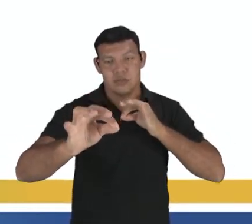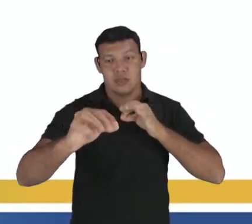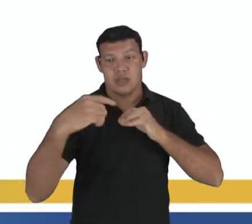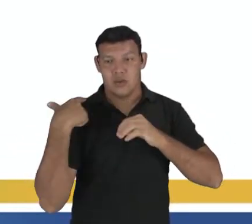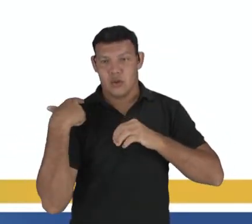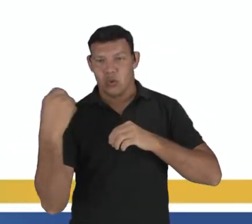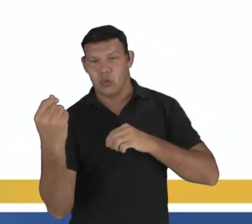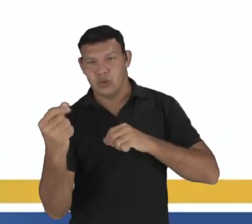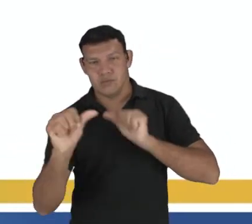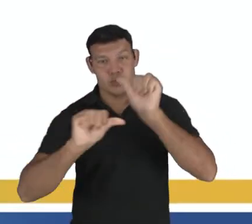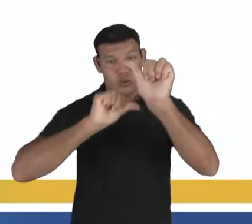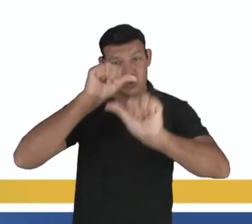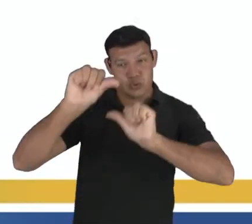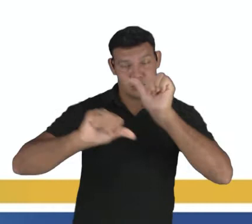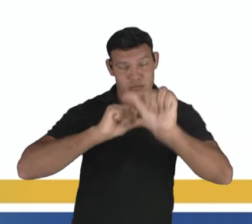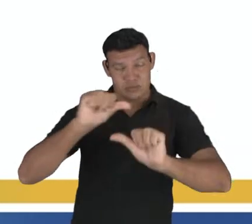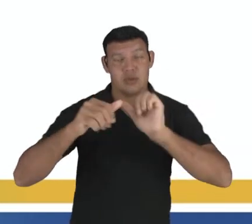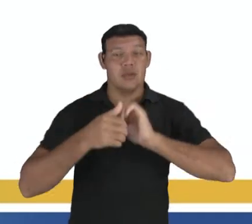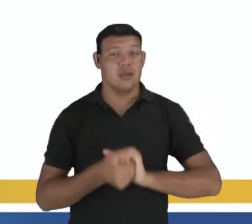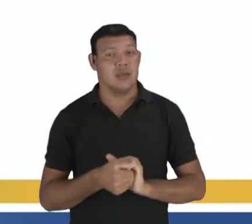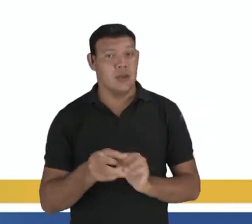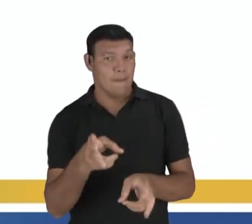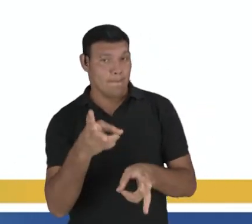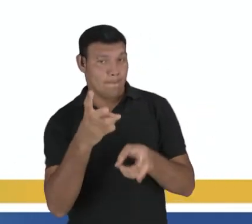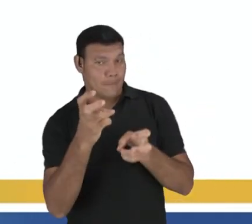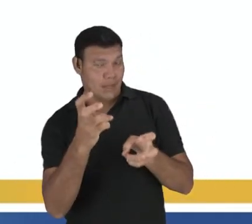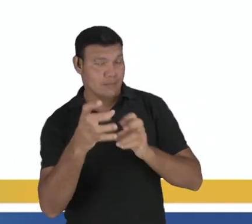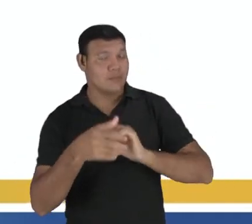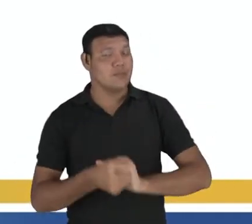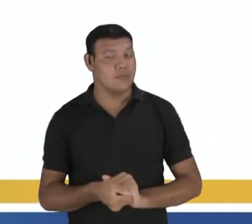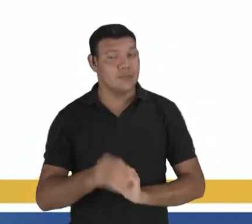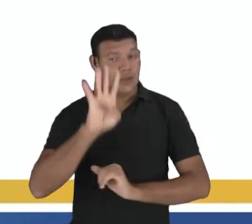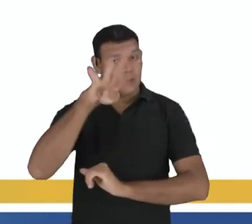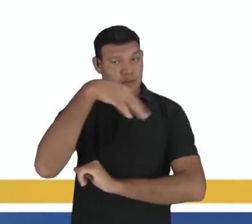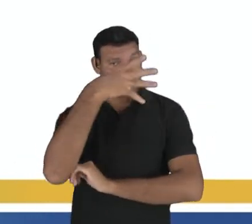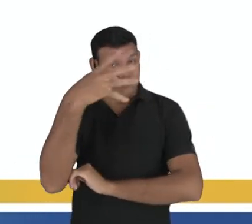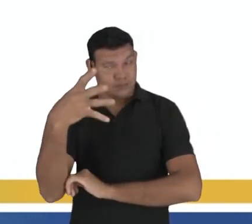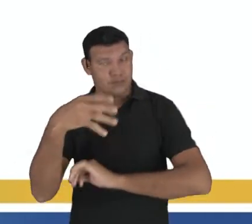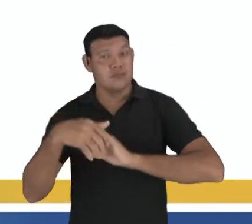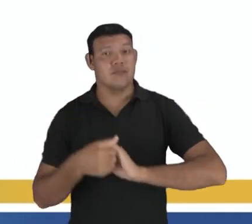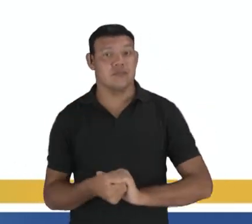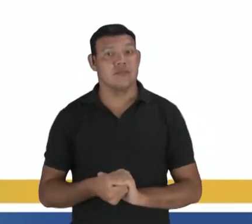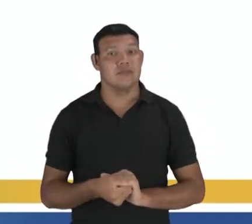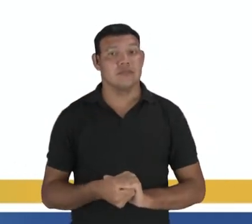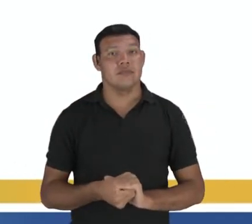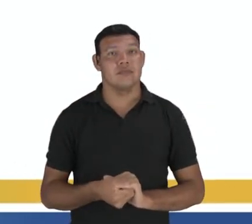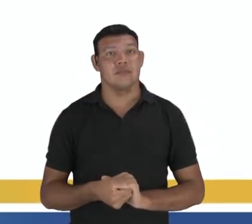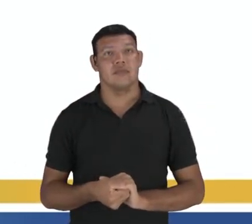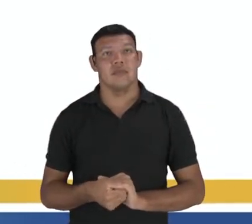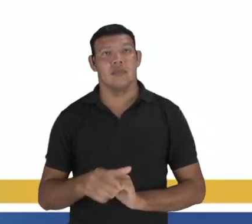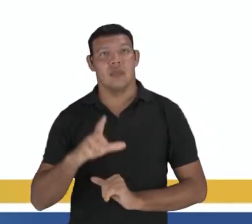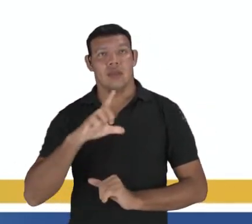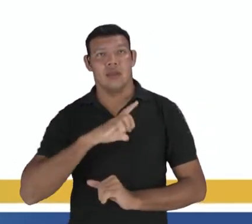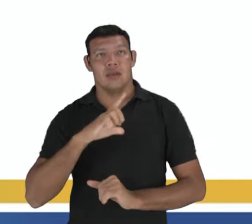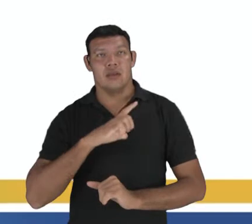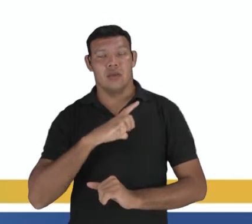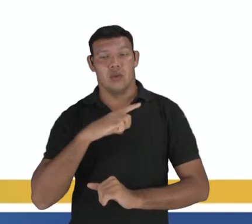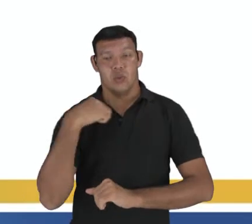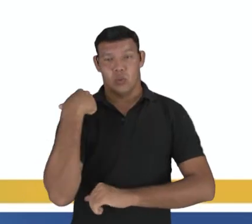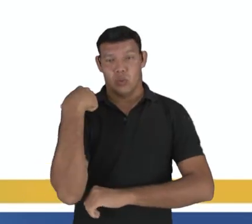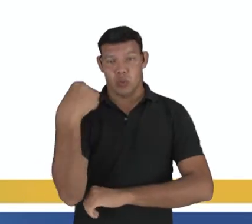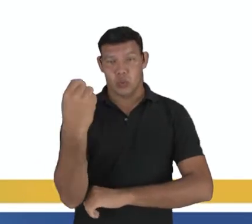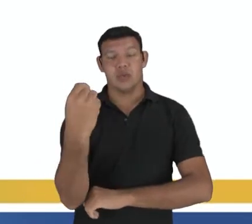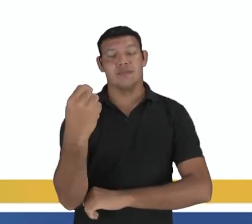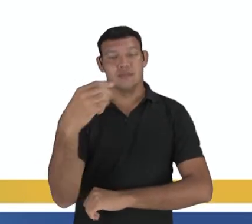velocidade média. E aí vocês estão percebendo na tabela que nós temos a grandeza